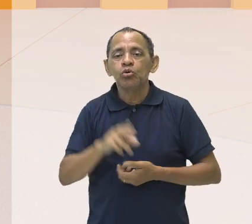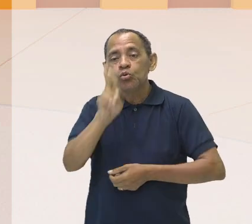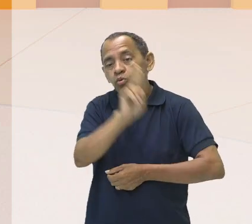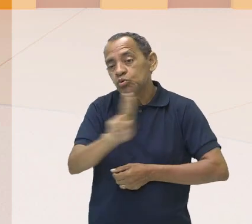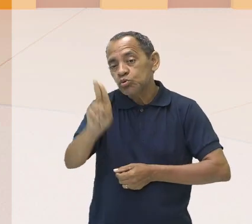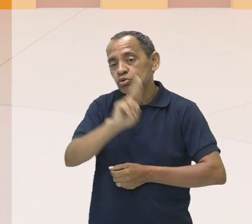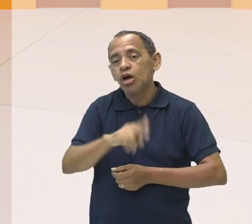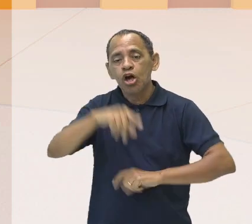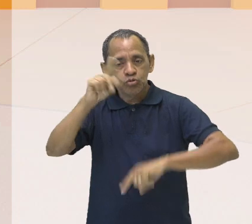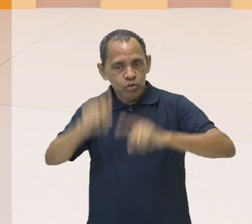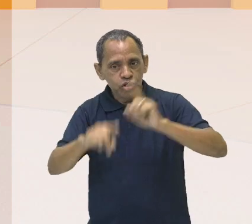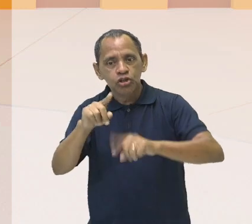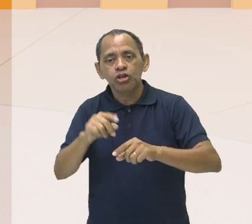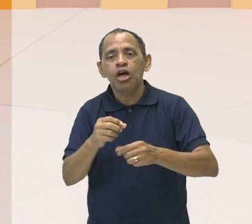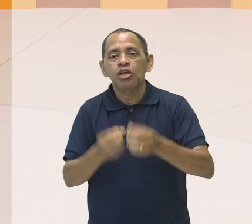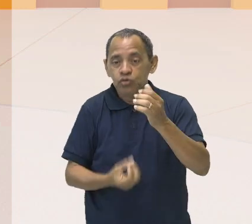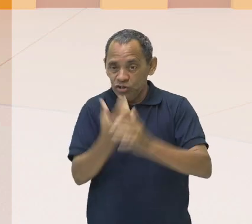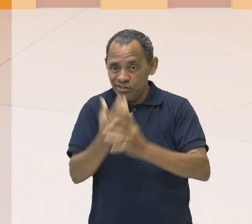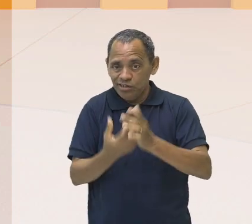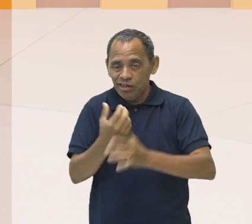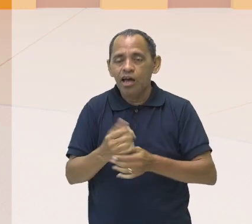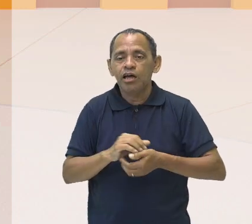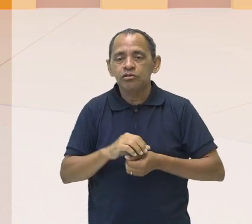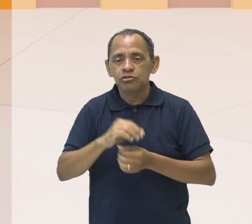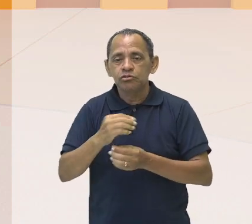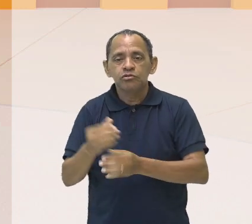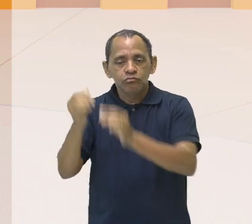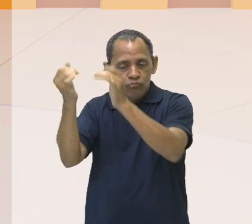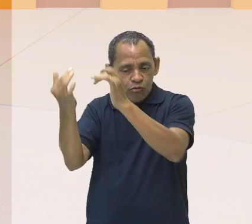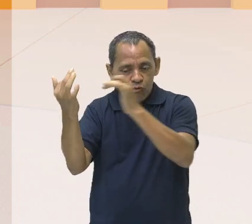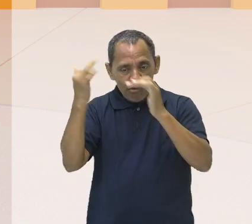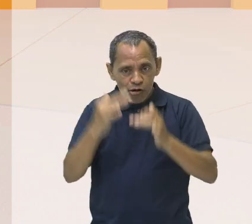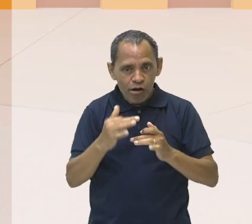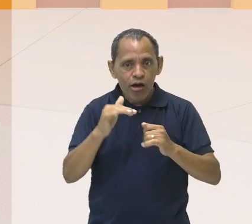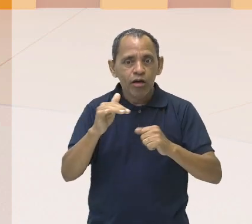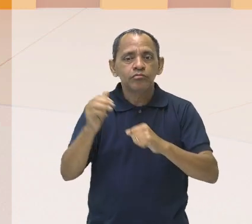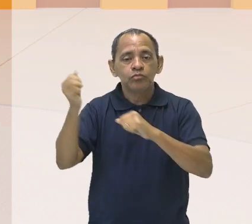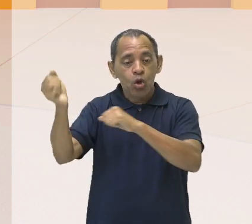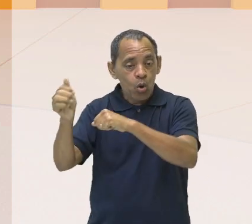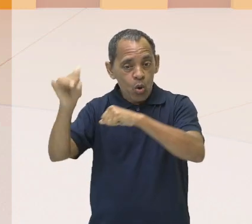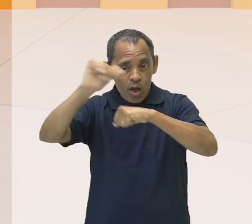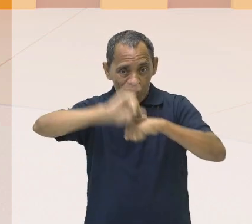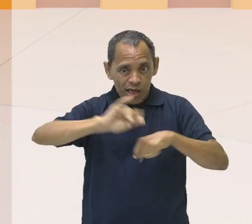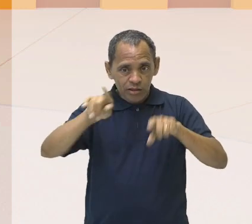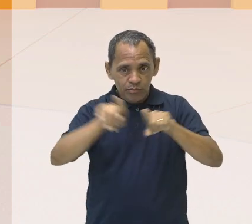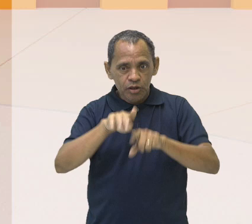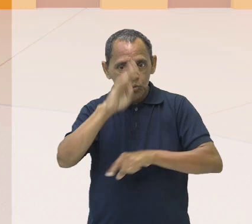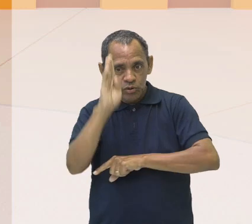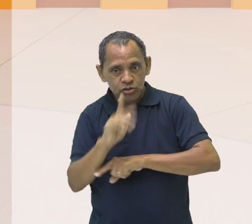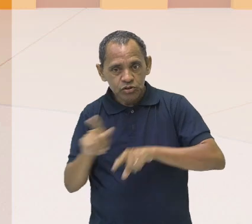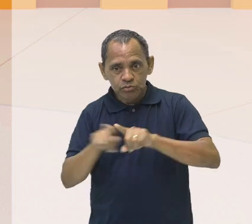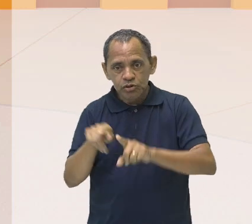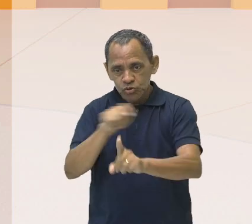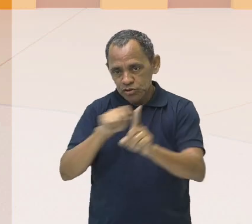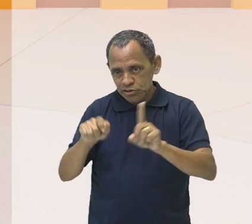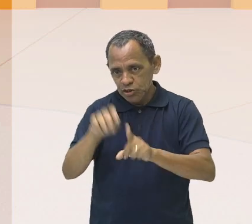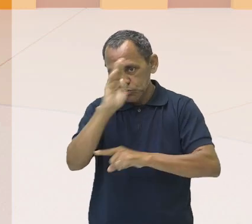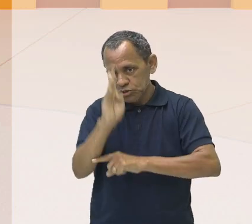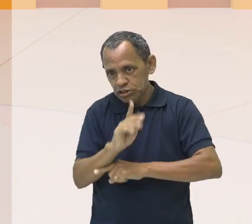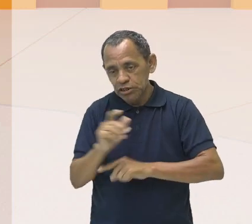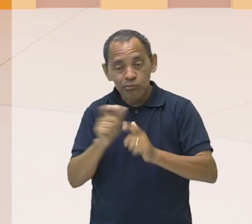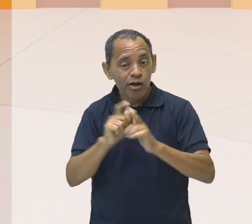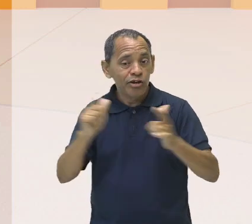que estavam sendo introduzidos no Brasil. Então, como é que eles teriam um mercado consumidor se a sociedade brasileira, em sua grande maioria,